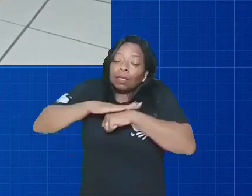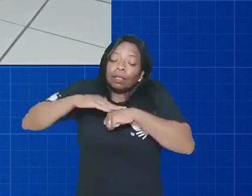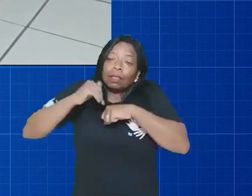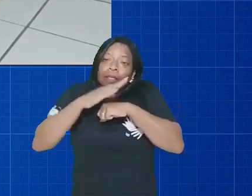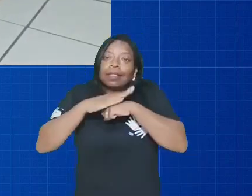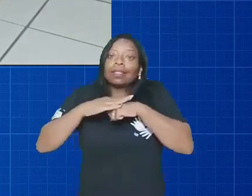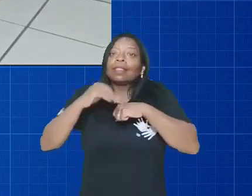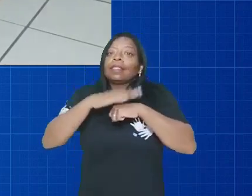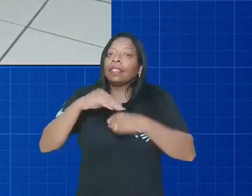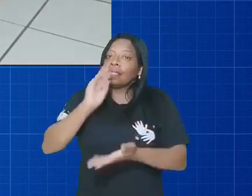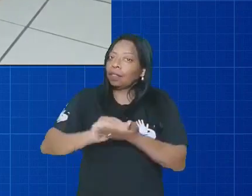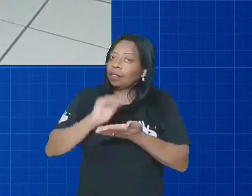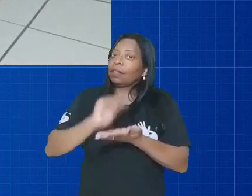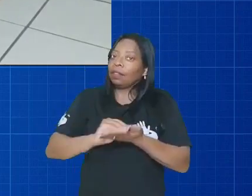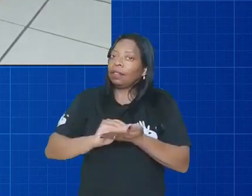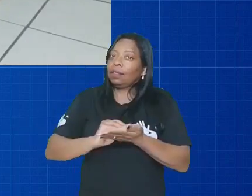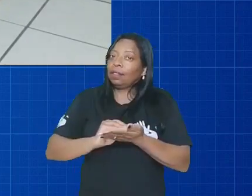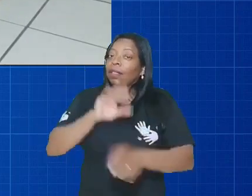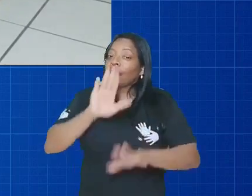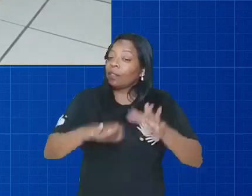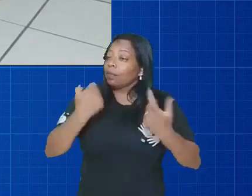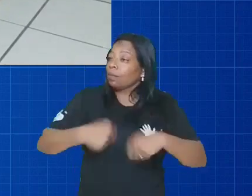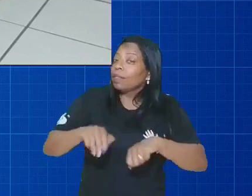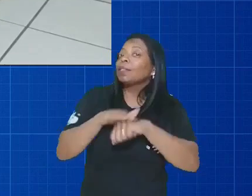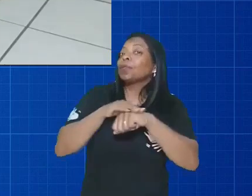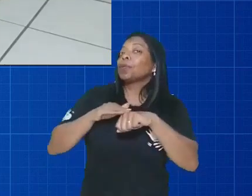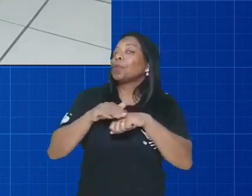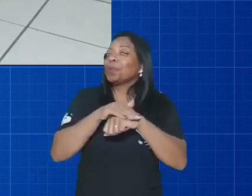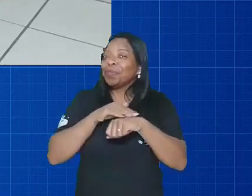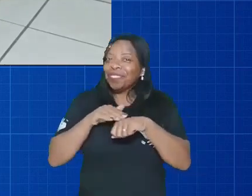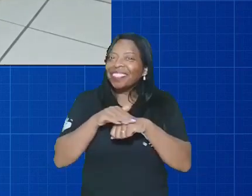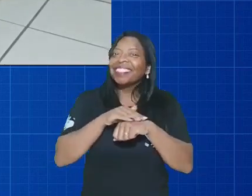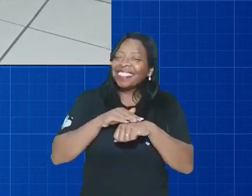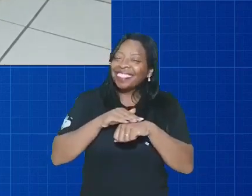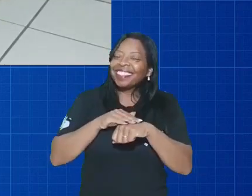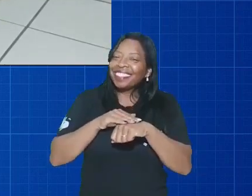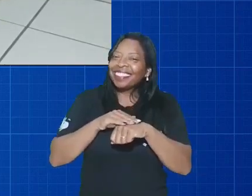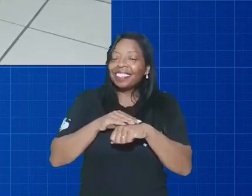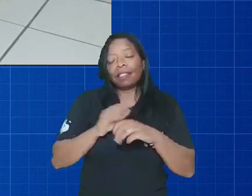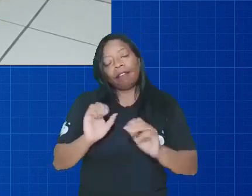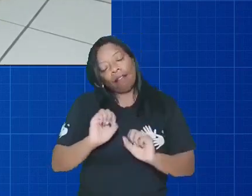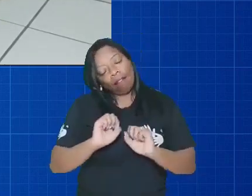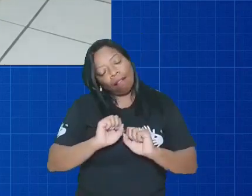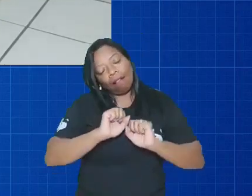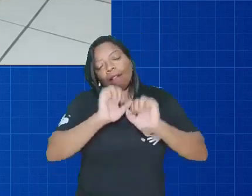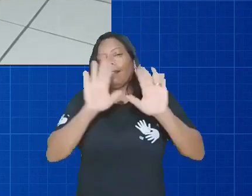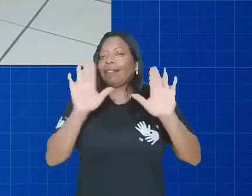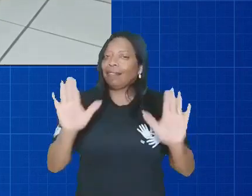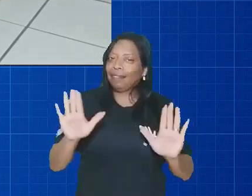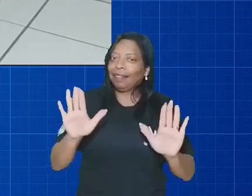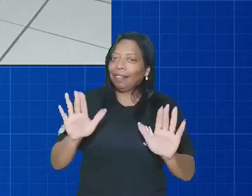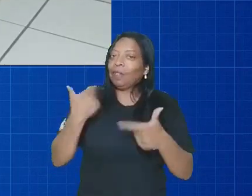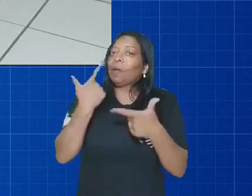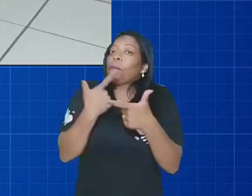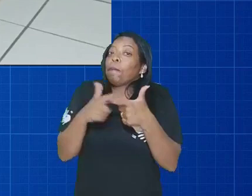ela precisa ser acolhida, que ela precisa ser ouvida. Questões neurológicas são questões neurológicas.